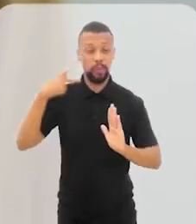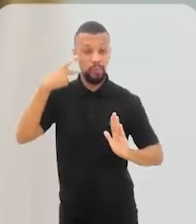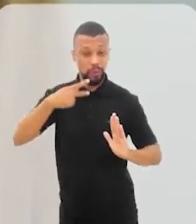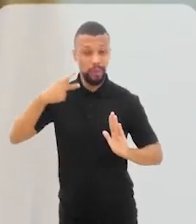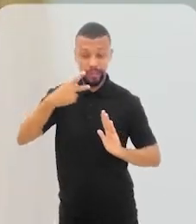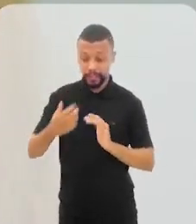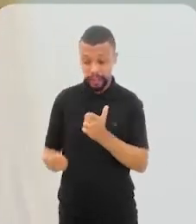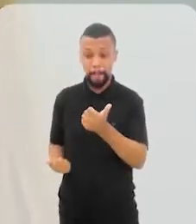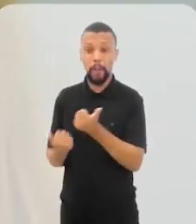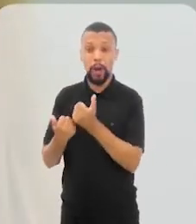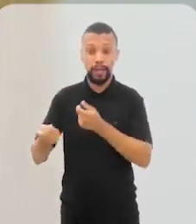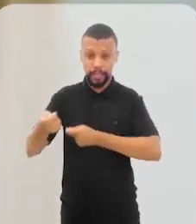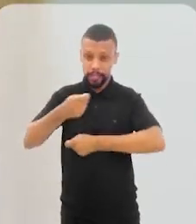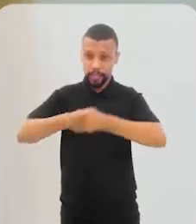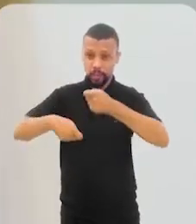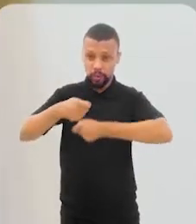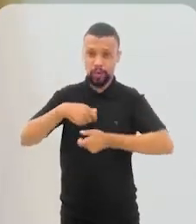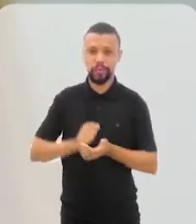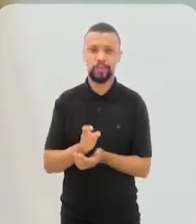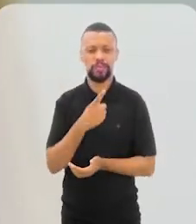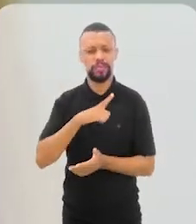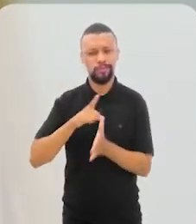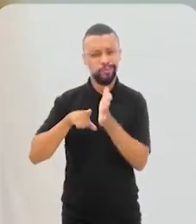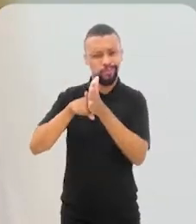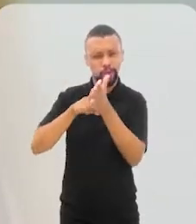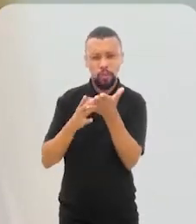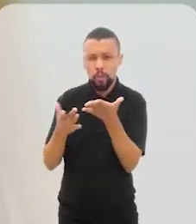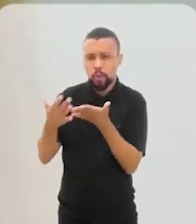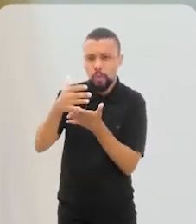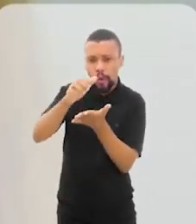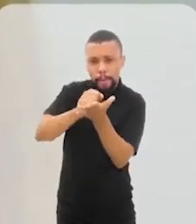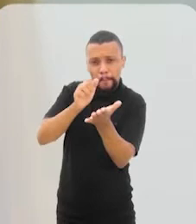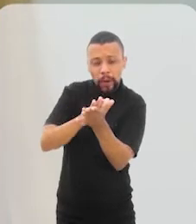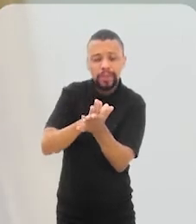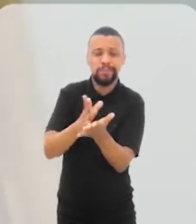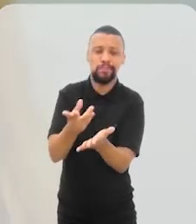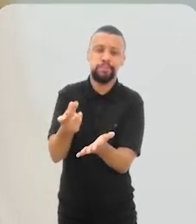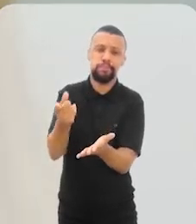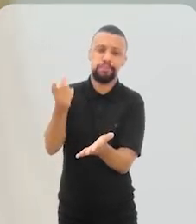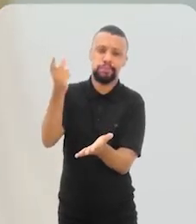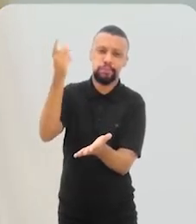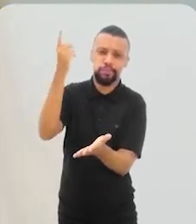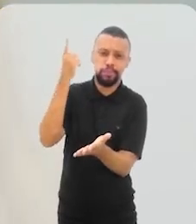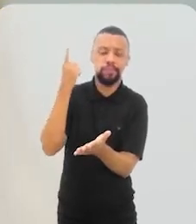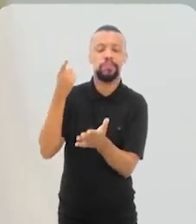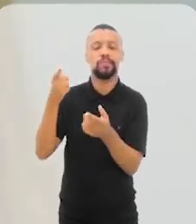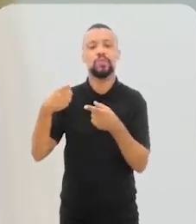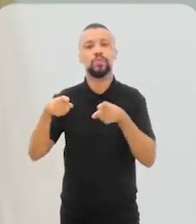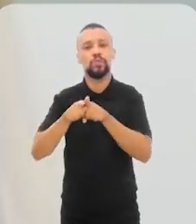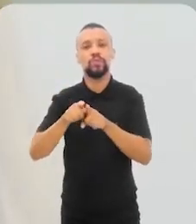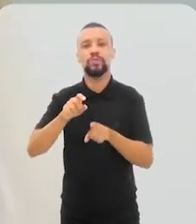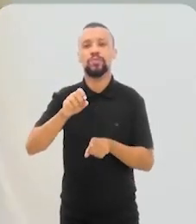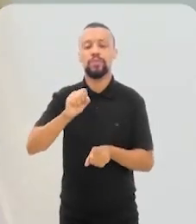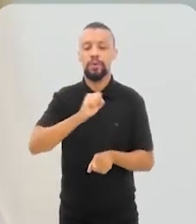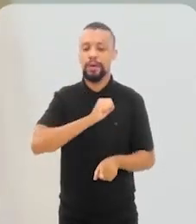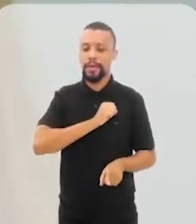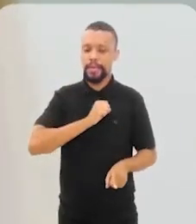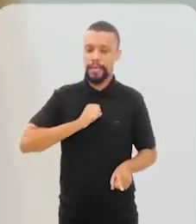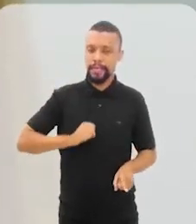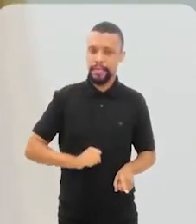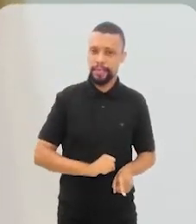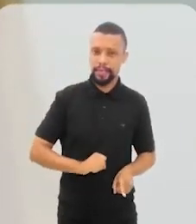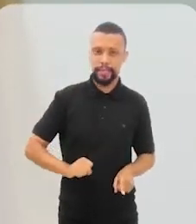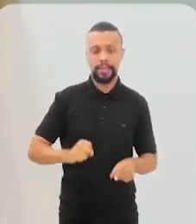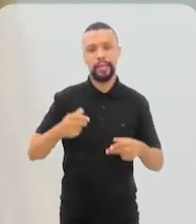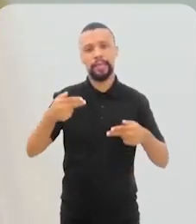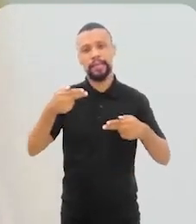esses negócios. O último mapeamento que a gente tem no estado já tem muito tempo, que foi realizado pelo SEBRAE, teve um que foi